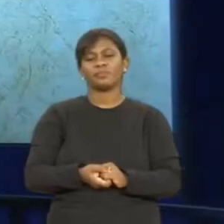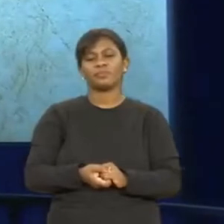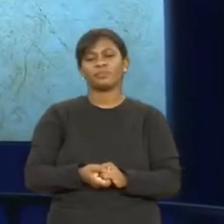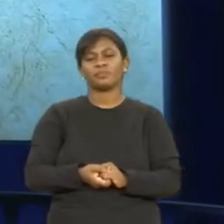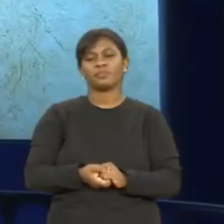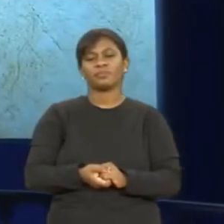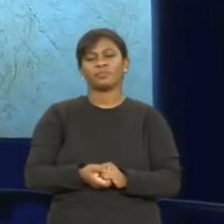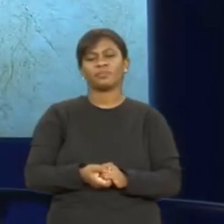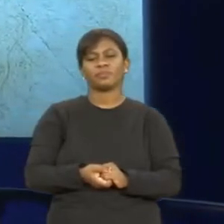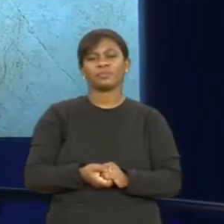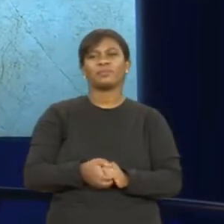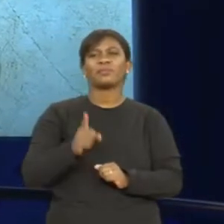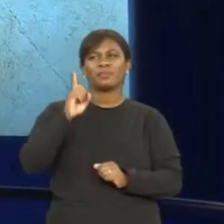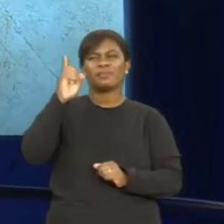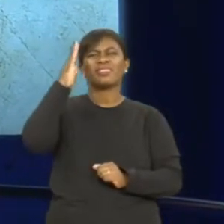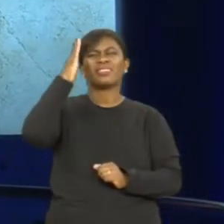Ele sabe que não é um choro